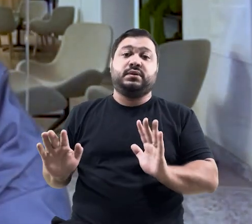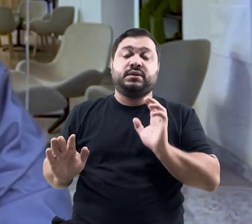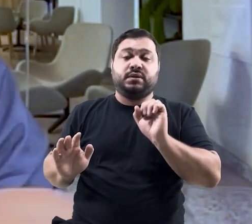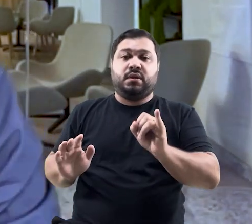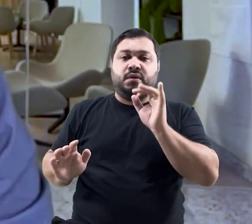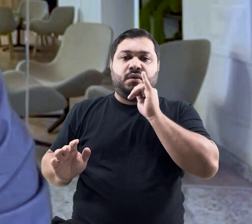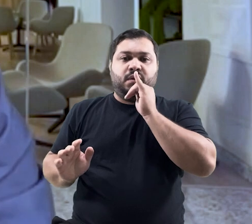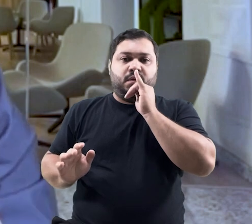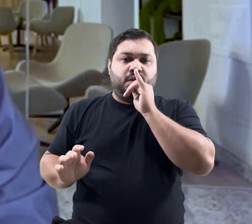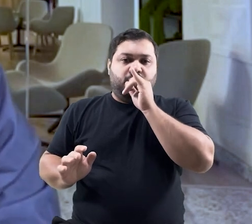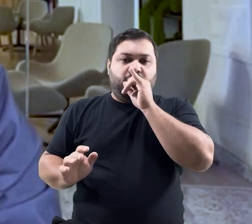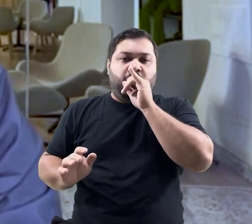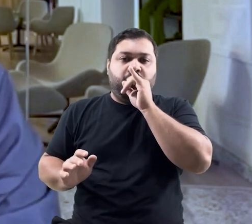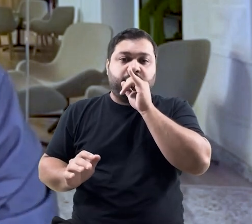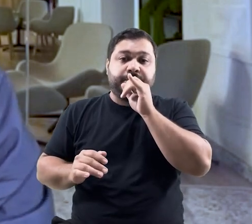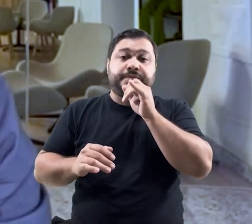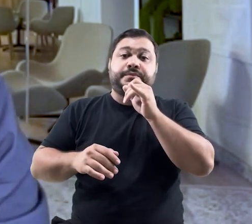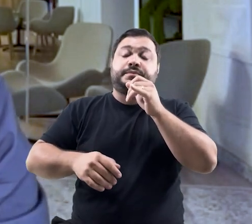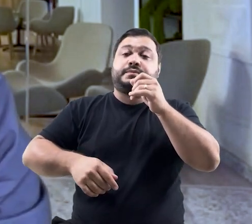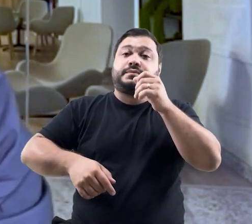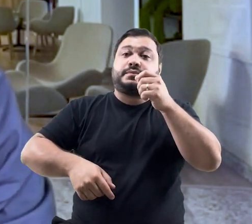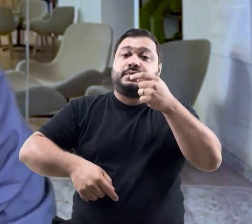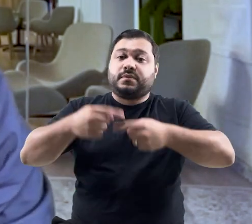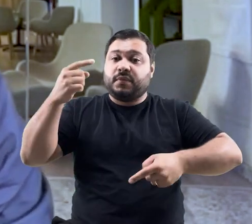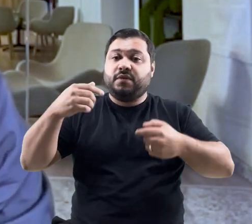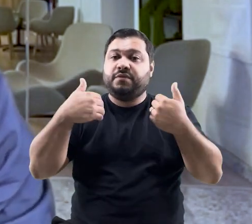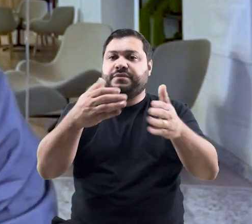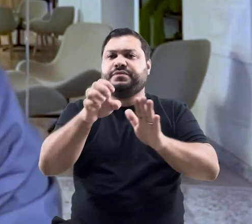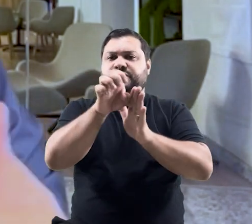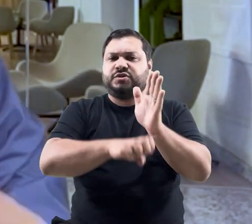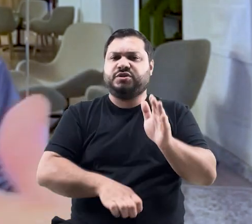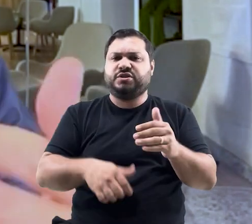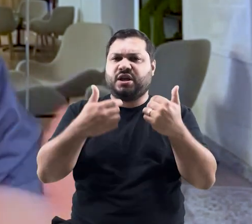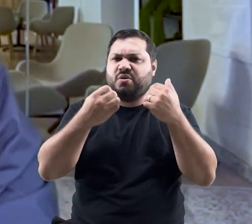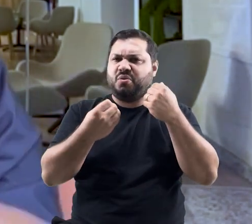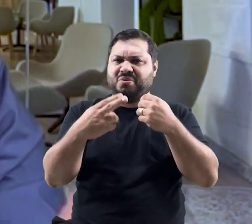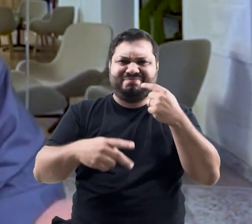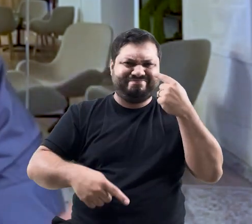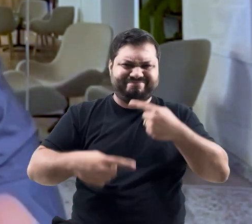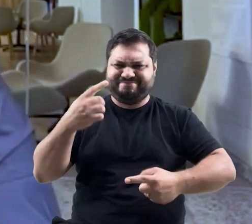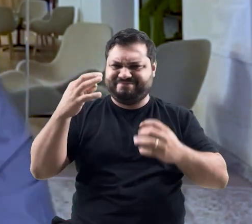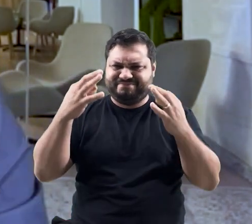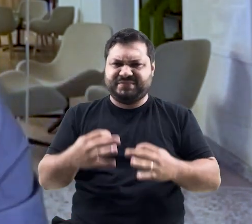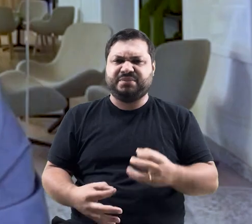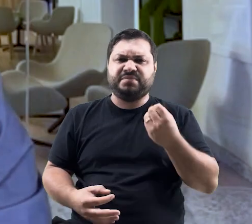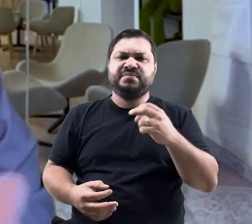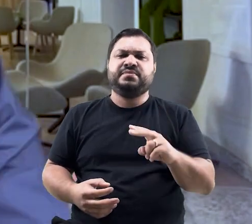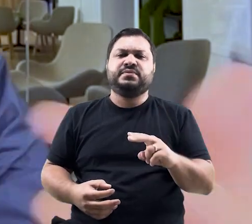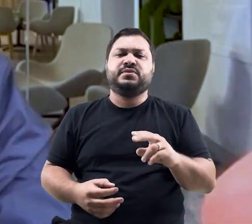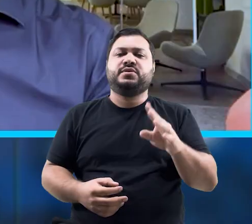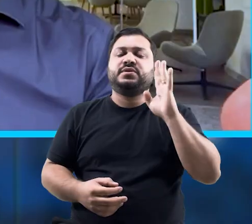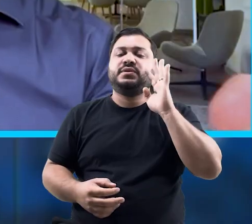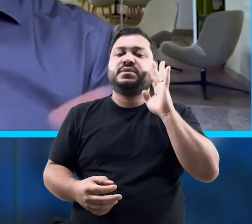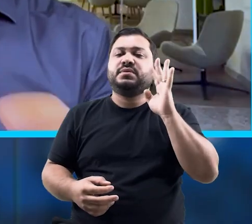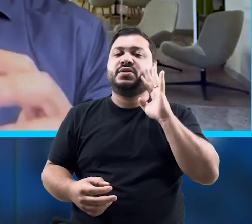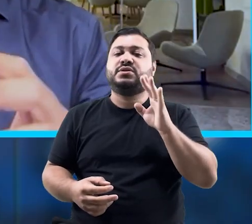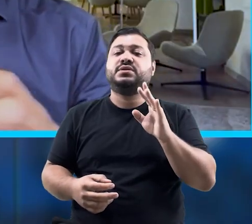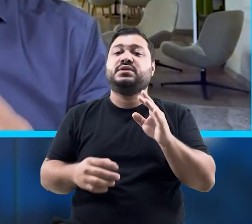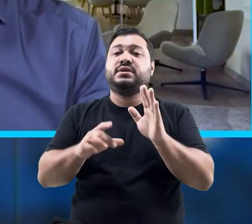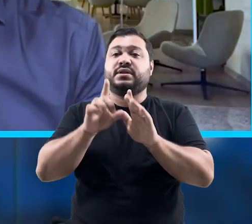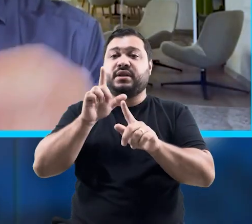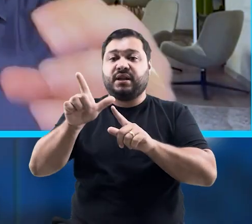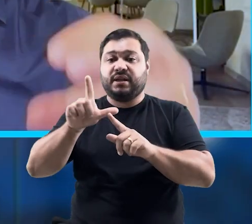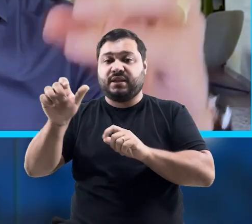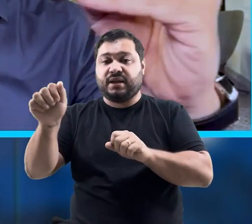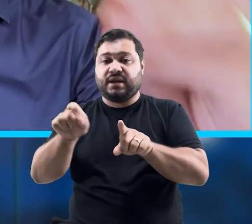exemplo. Agora, vamos imaginar que essa questão esteja fora do edital ou ela esteja expressamente equivocada. Ou ainda, vamos